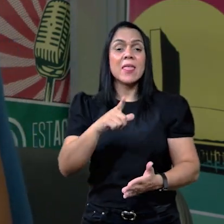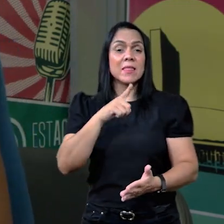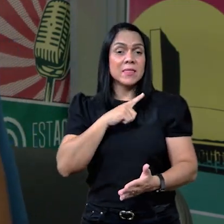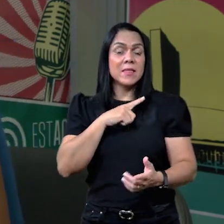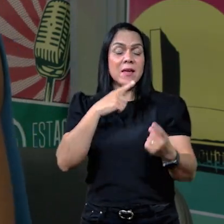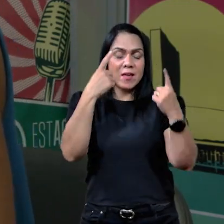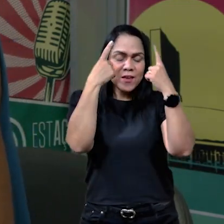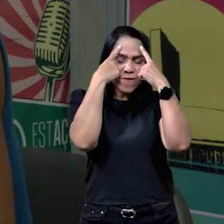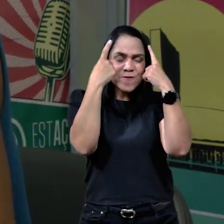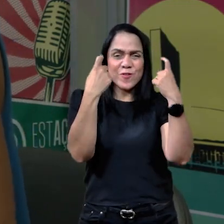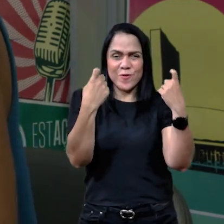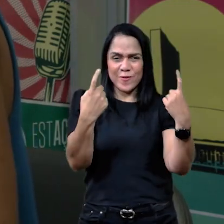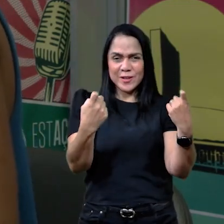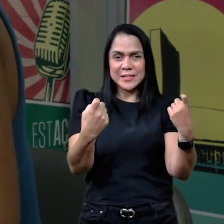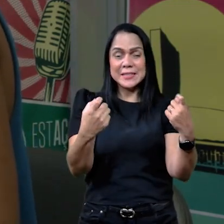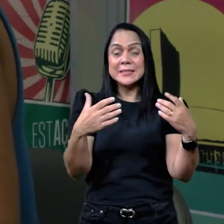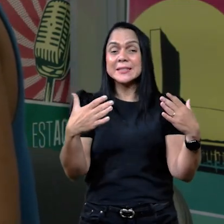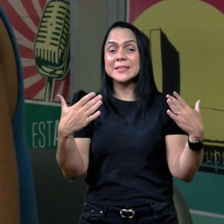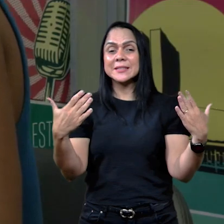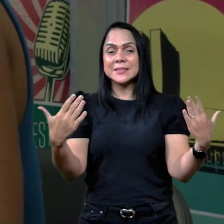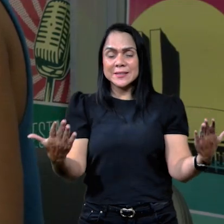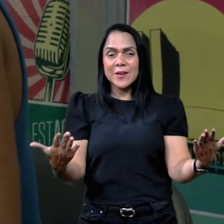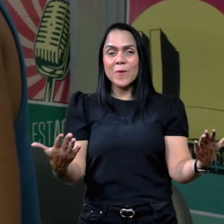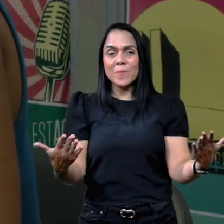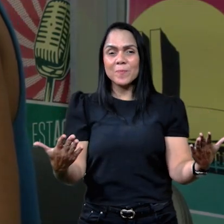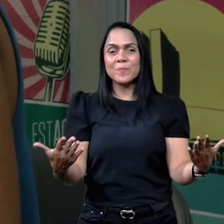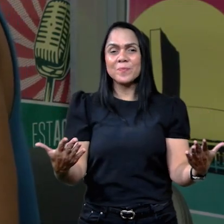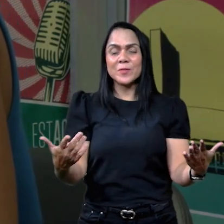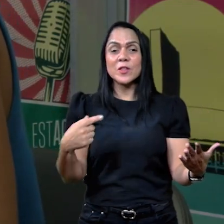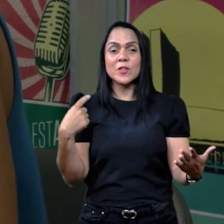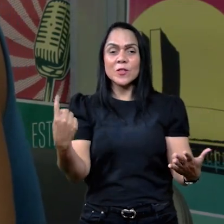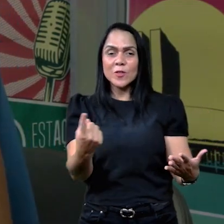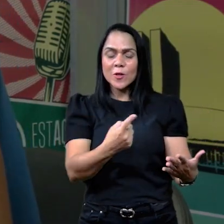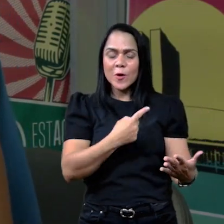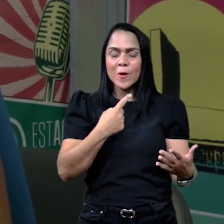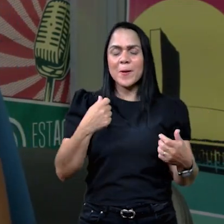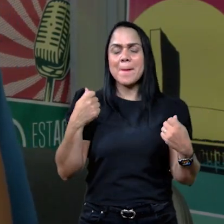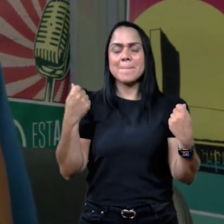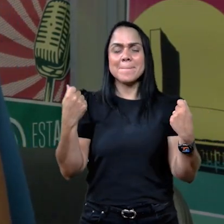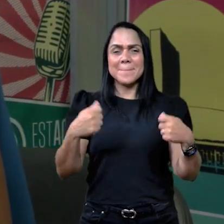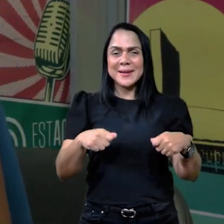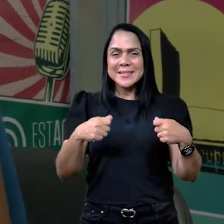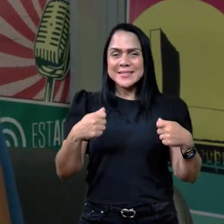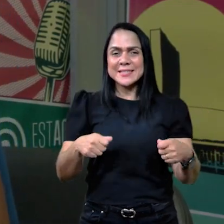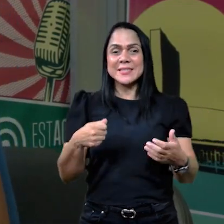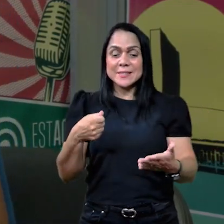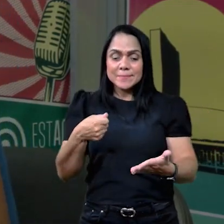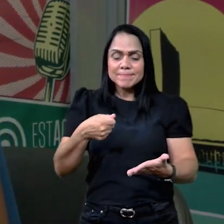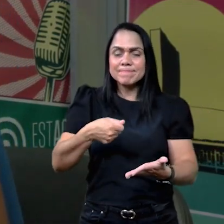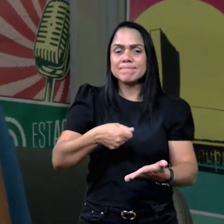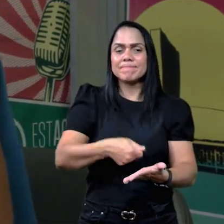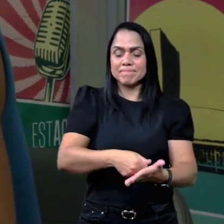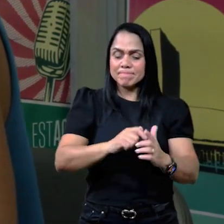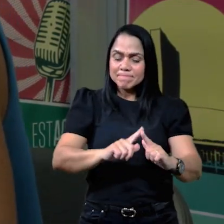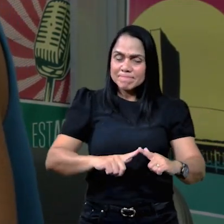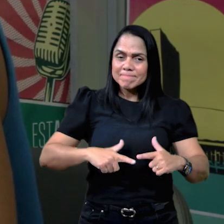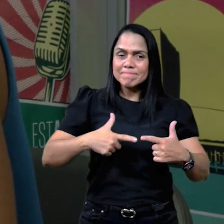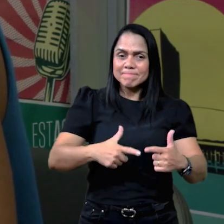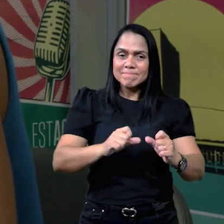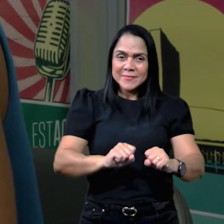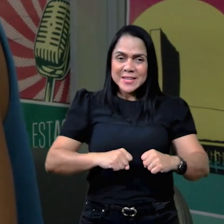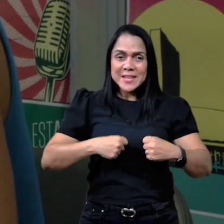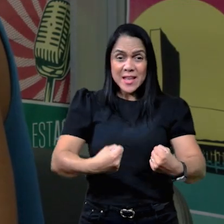violentada. Então, por isso, a gente tem esse instrumento, um regulamento que diz que nós precisamos, o Estado brasileiro está comprometido com o enfrentamento a